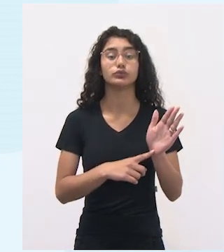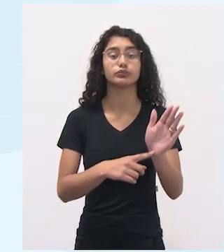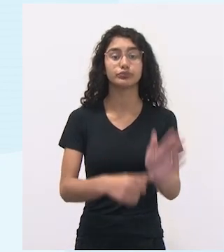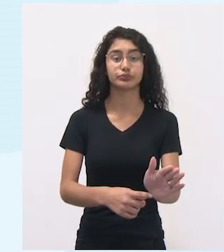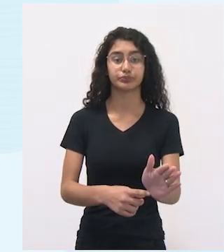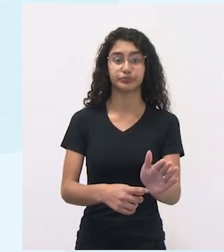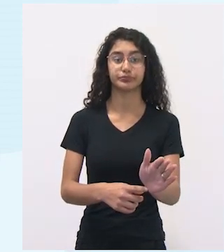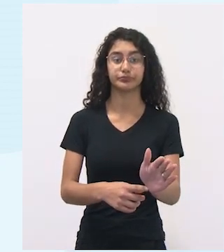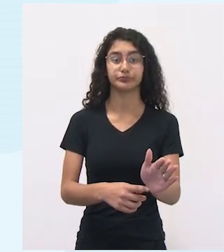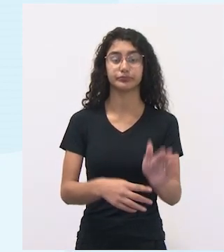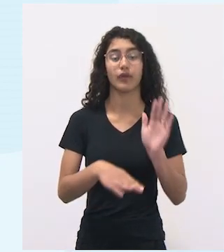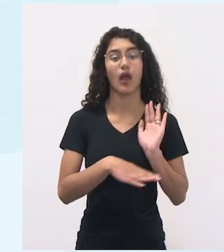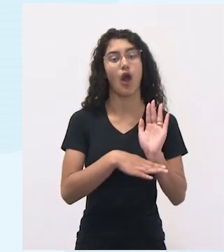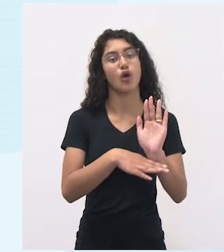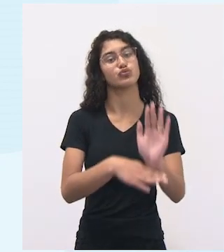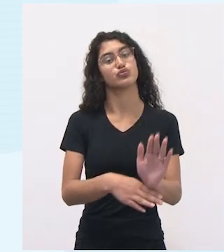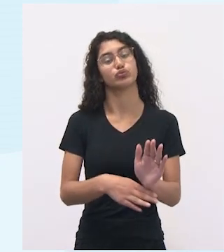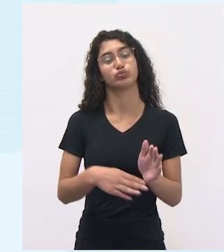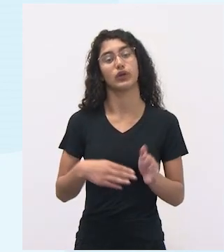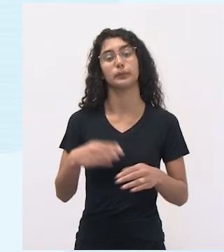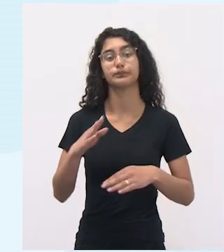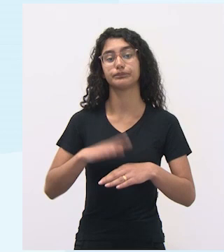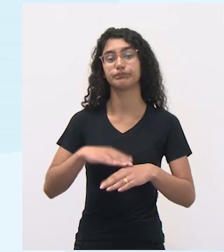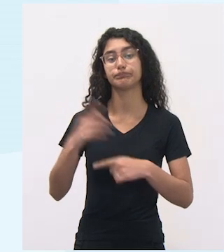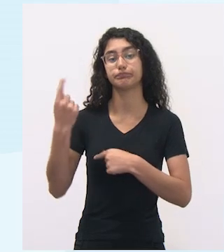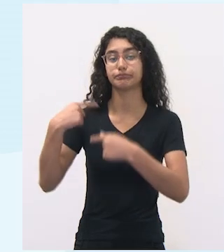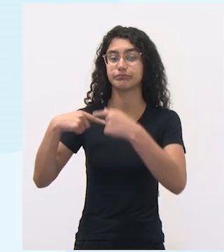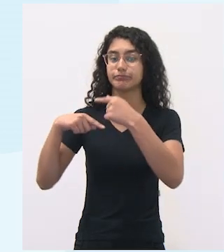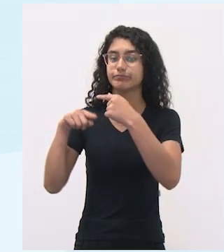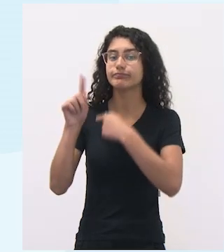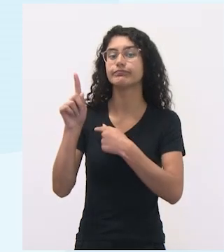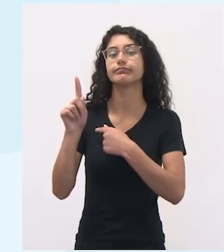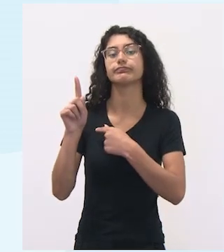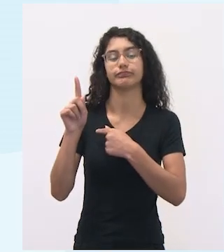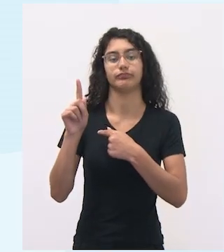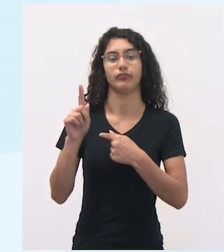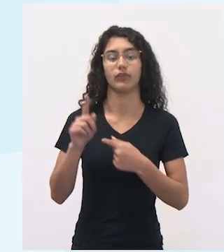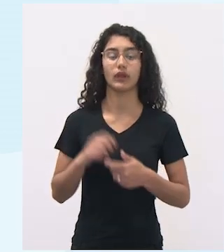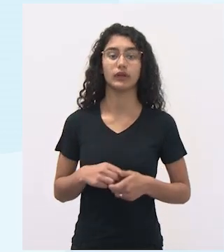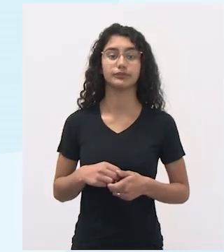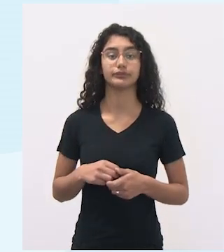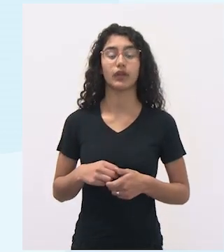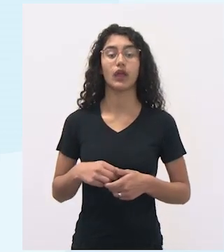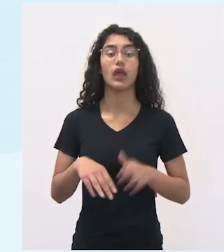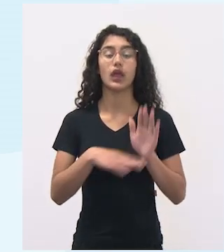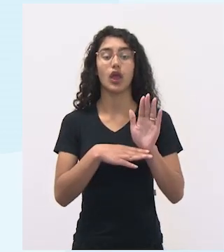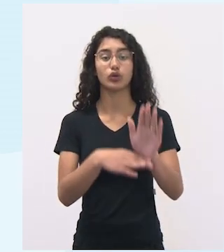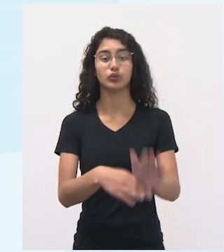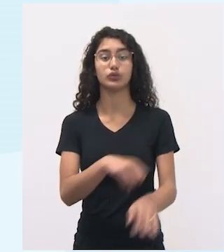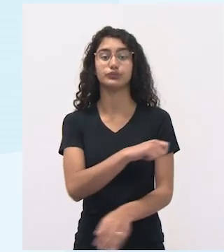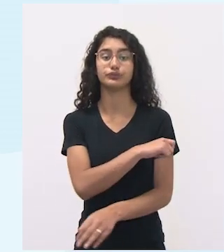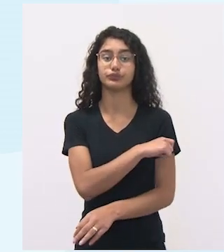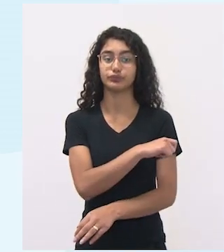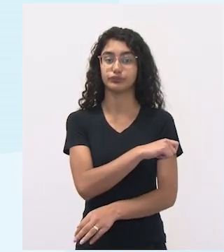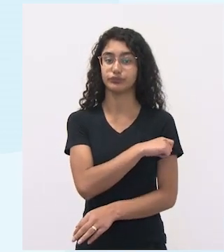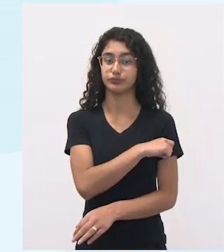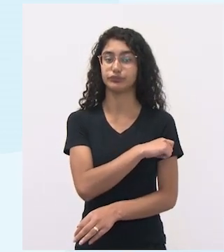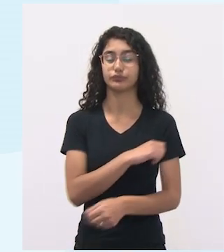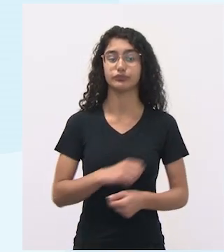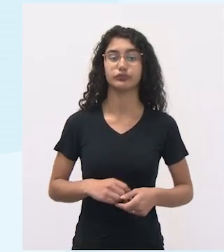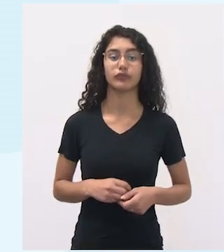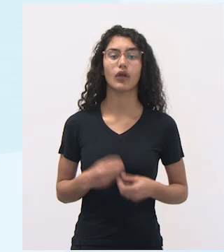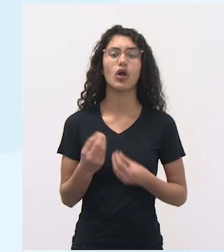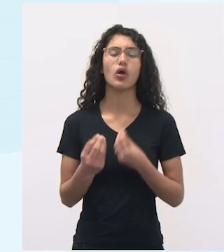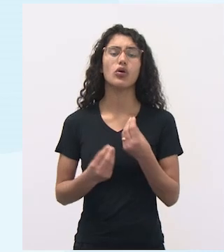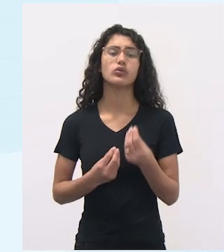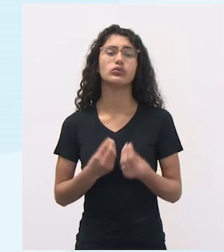evidências nesses indicadores para que cada vez mais nós possamos garantir. Então, esse olhar que nós vamos ter, o que aconteceu com o nosso